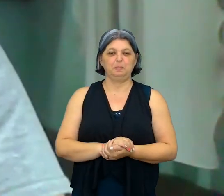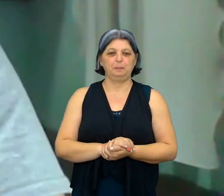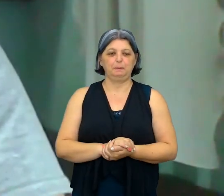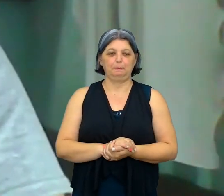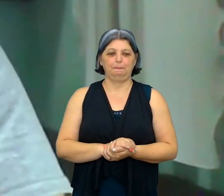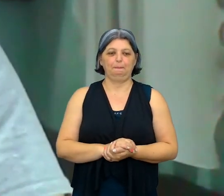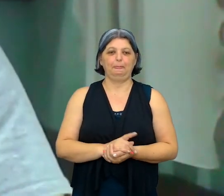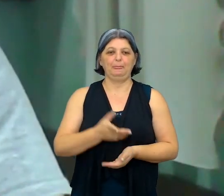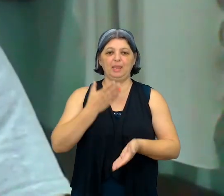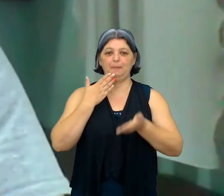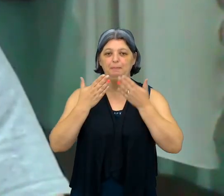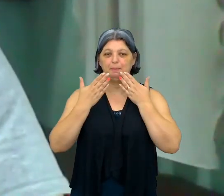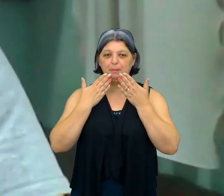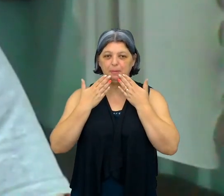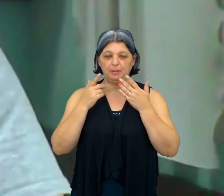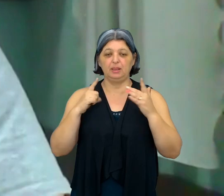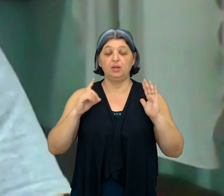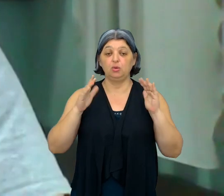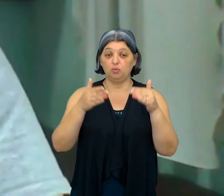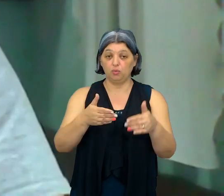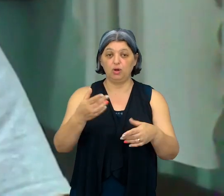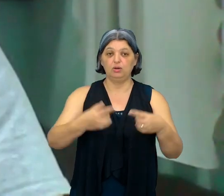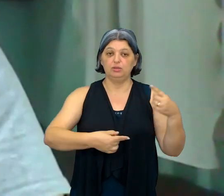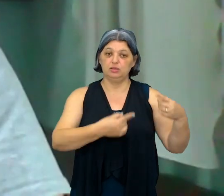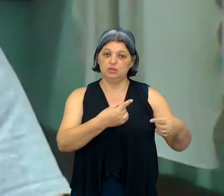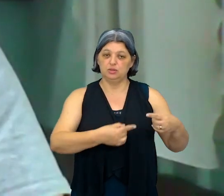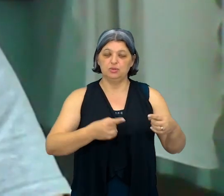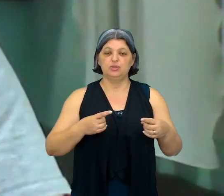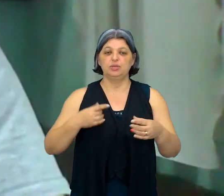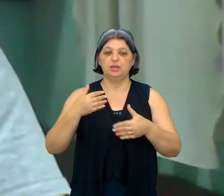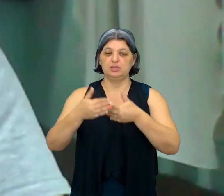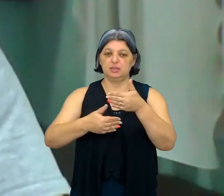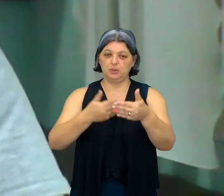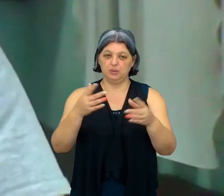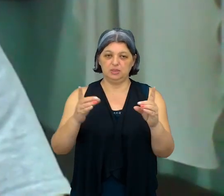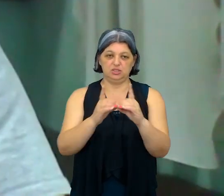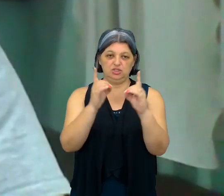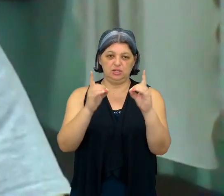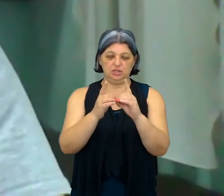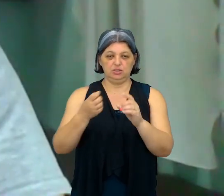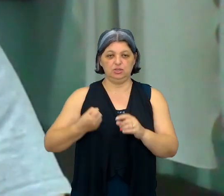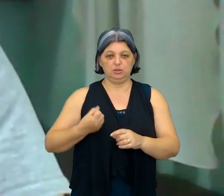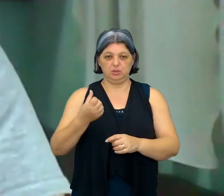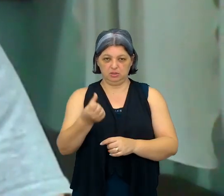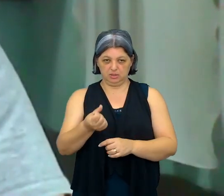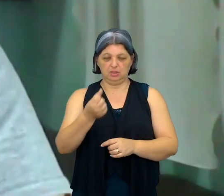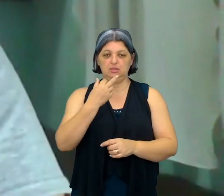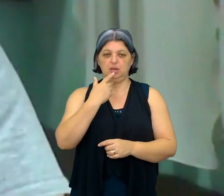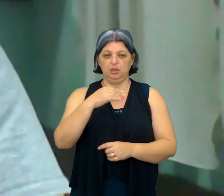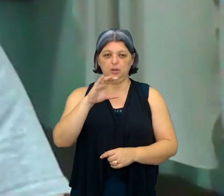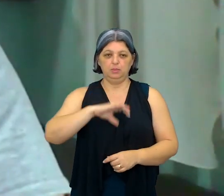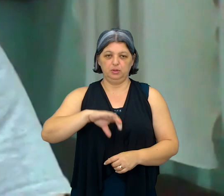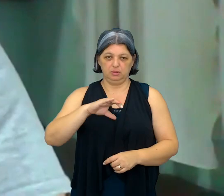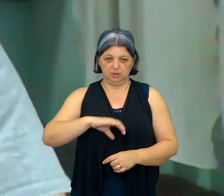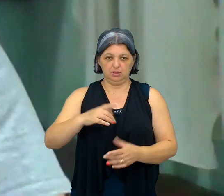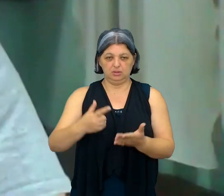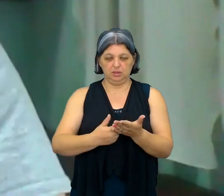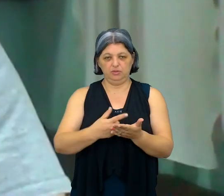Essa nossa conversa, ela tem o foco de discutir a sequência didática 6 da língua portuguesa do Aprender